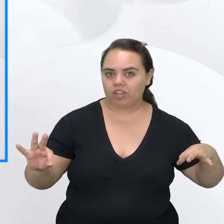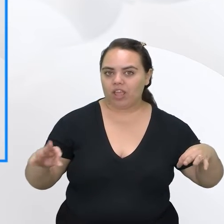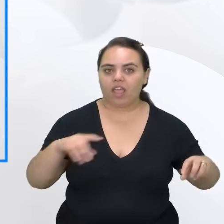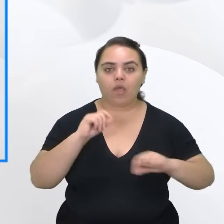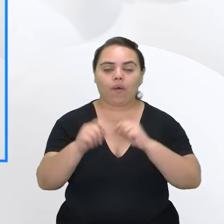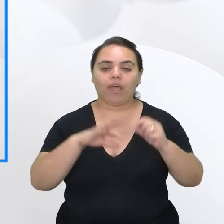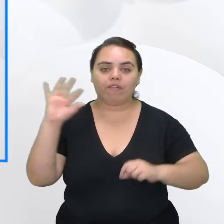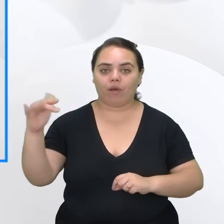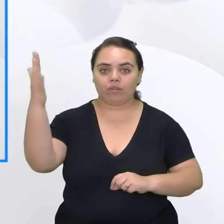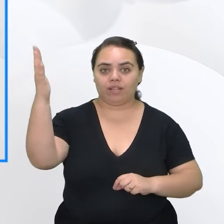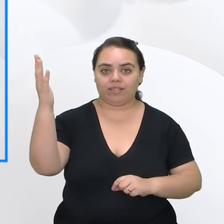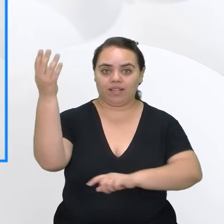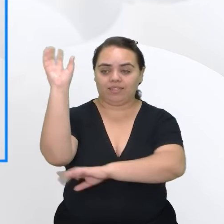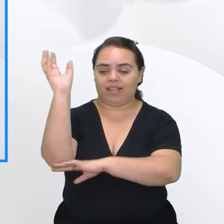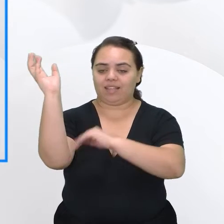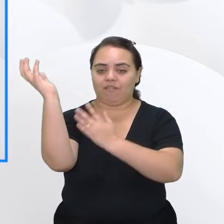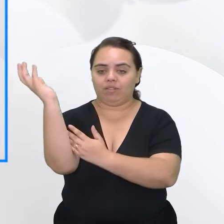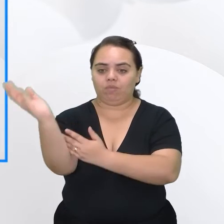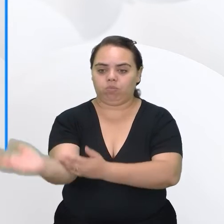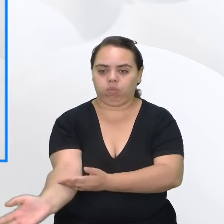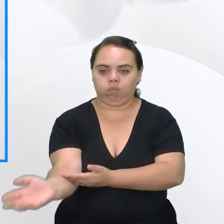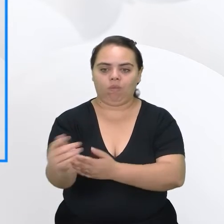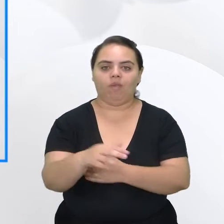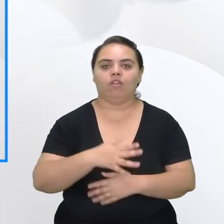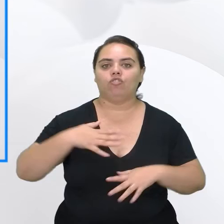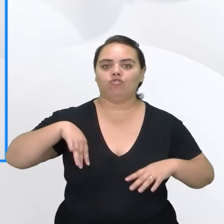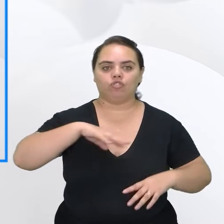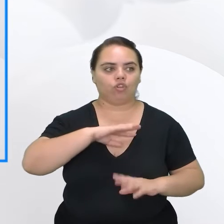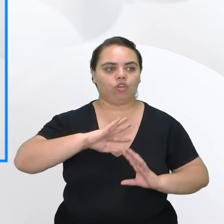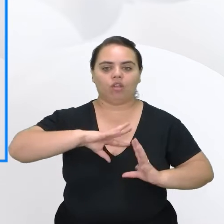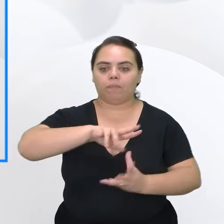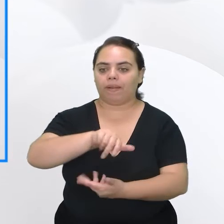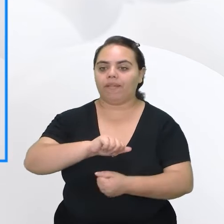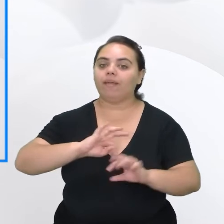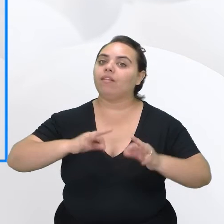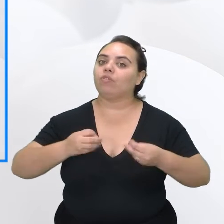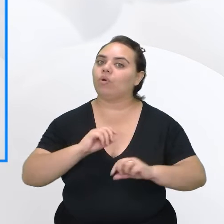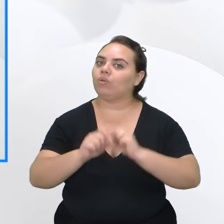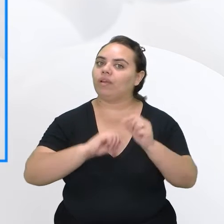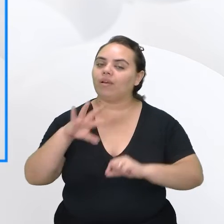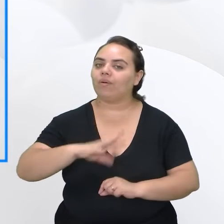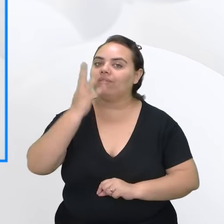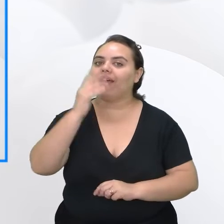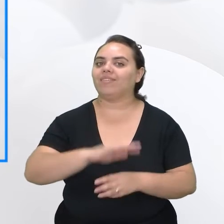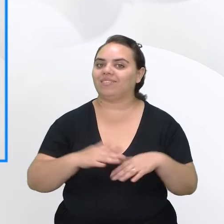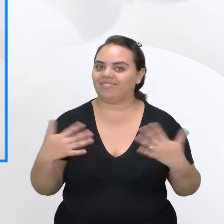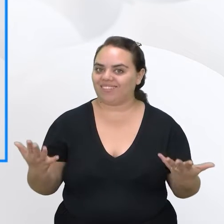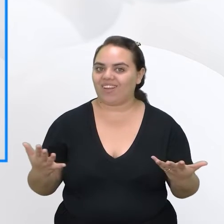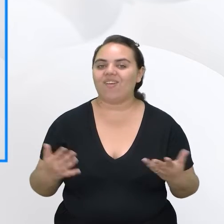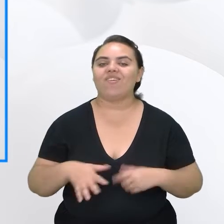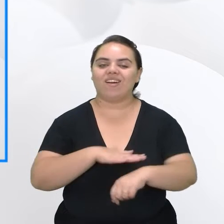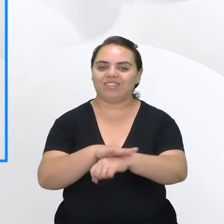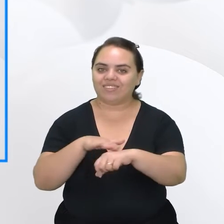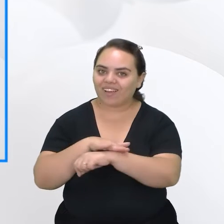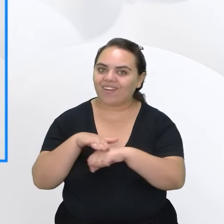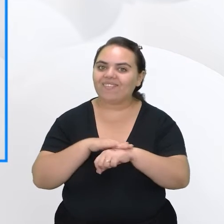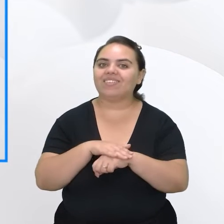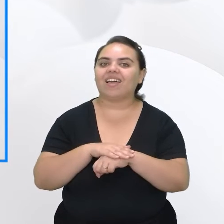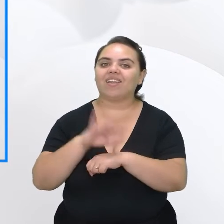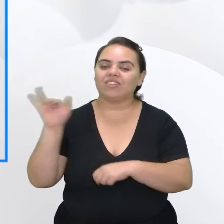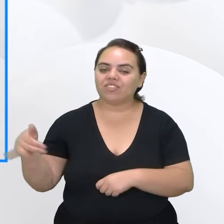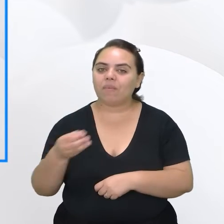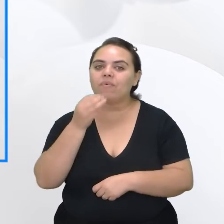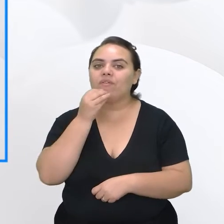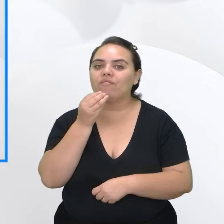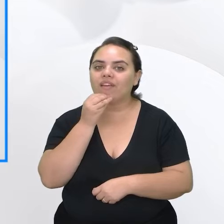árvores e florestas da cidade, do planeta, enfim. Então, a partir dessa constatação, vai se conversando e a gente aproveita e leva